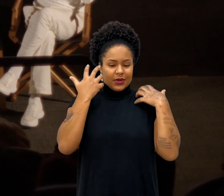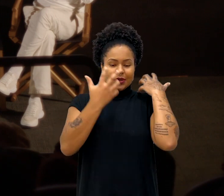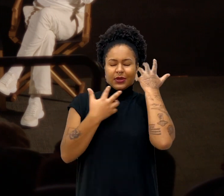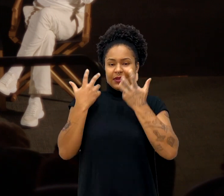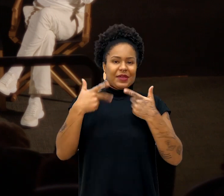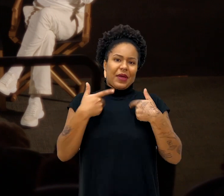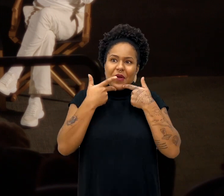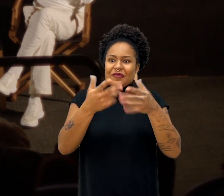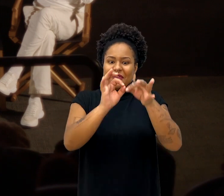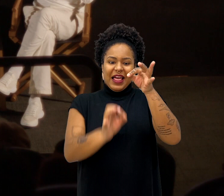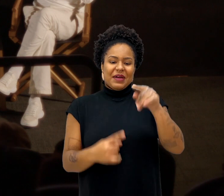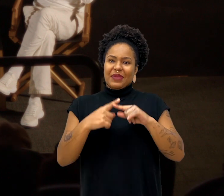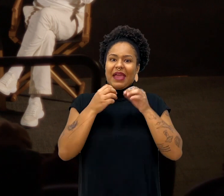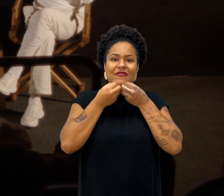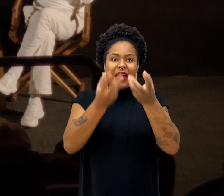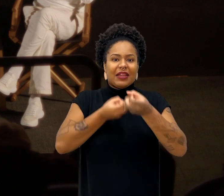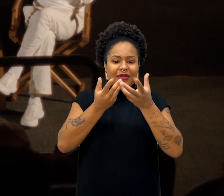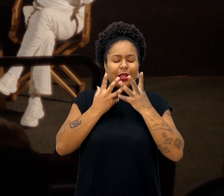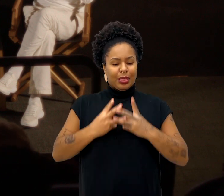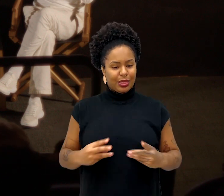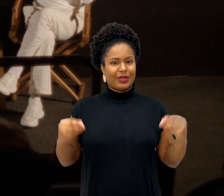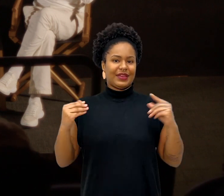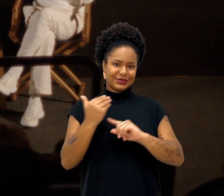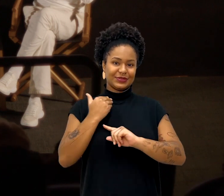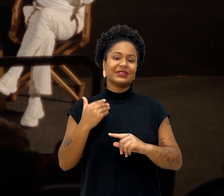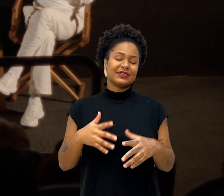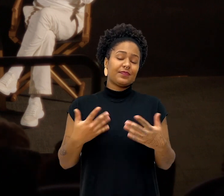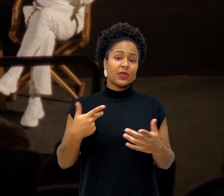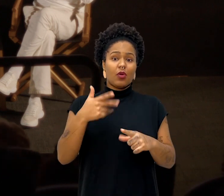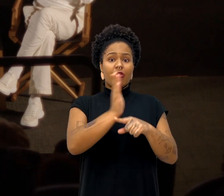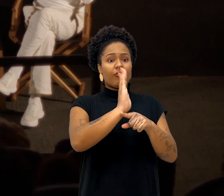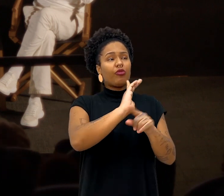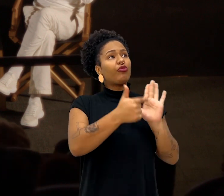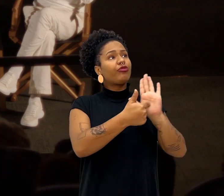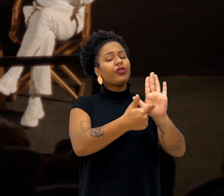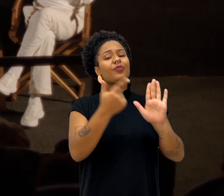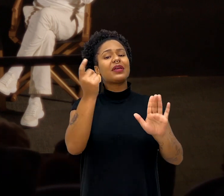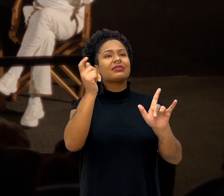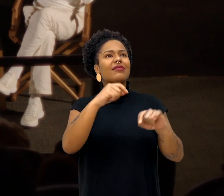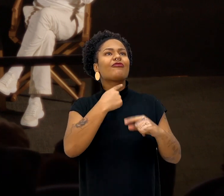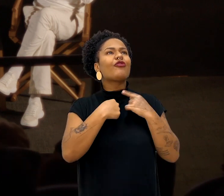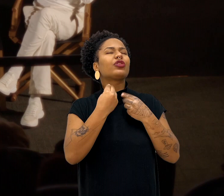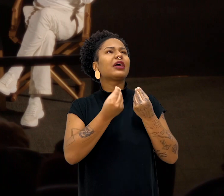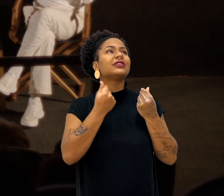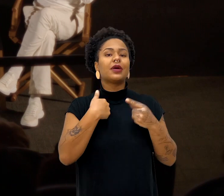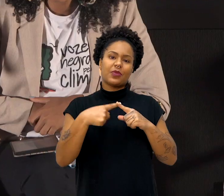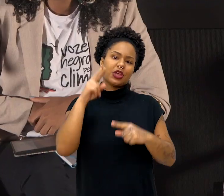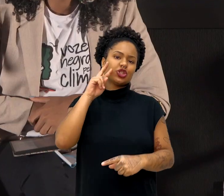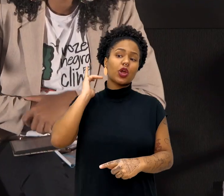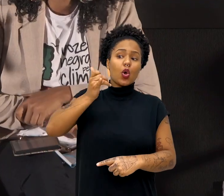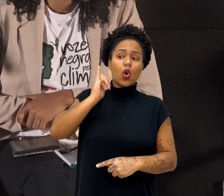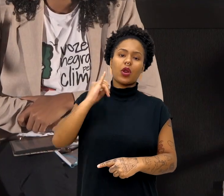assim, para finalizar, para não puxar muito, porque, enfim, estou muito mexida e quero falar, porque falar é cura, né? E